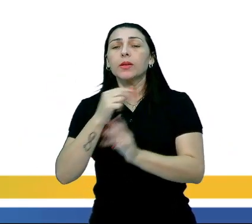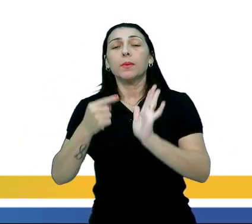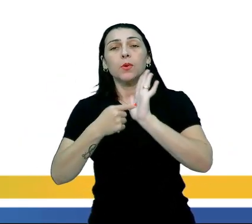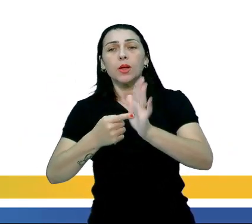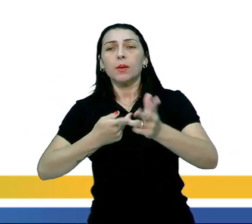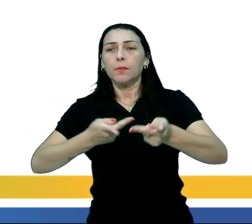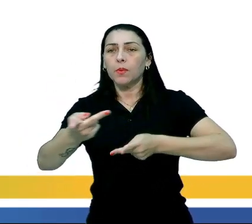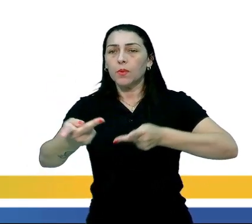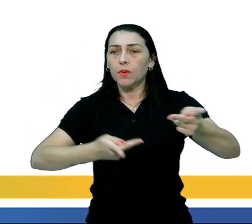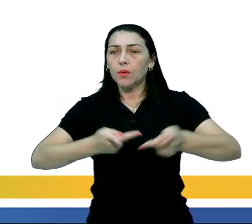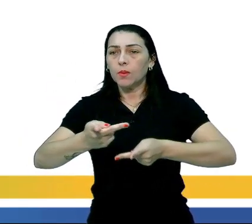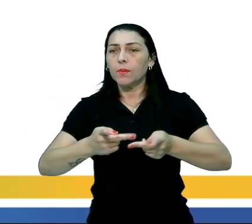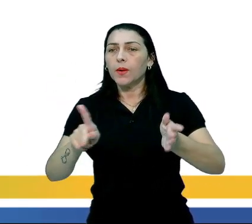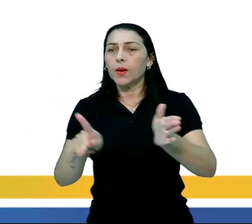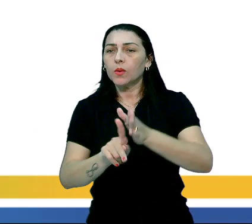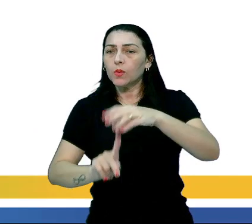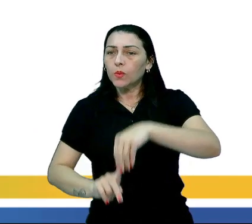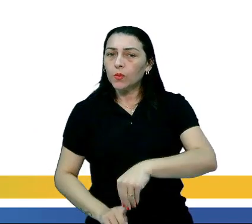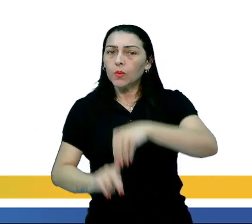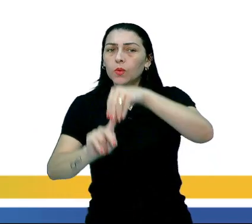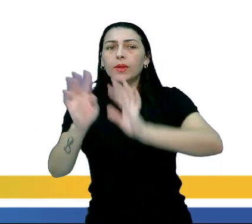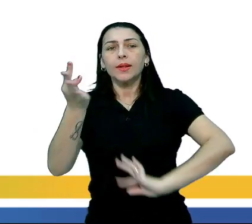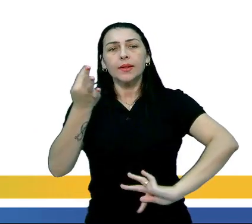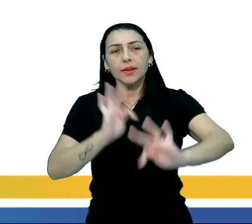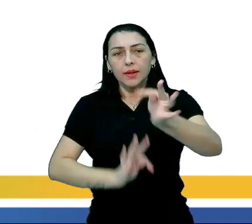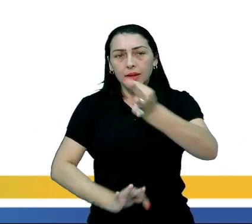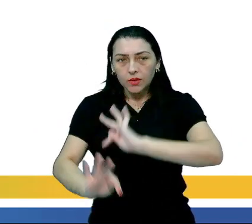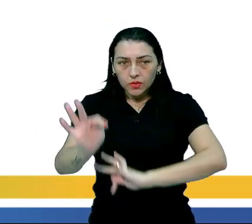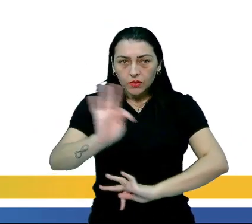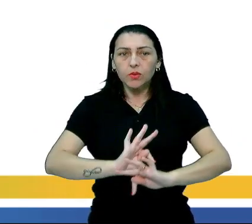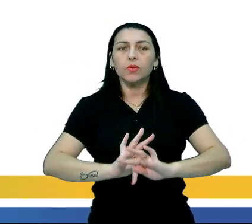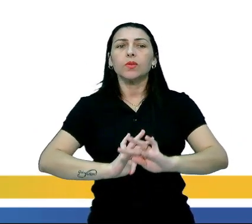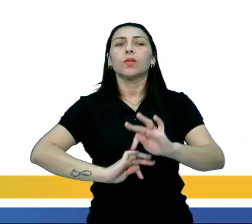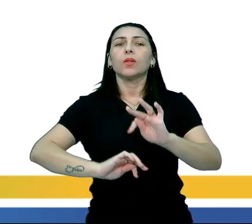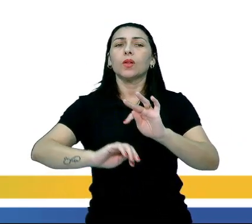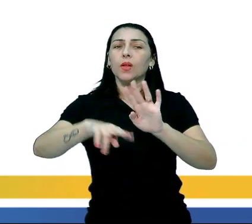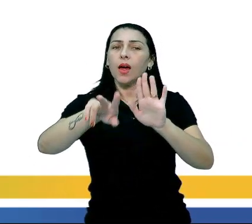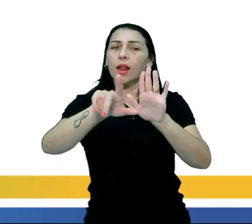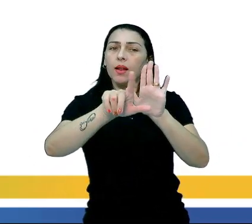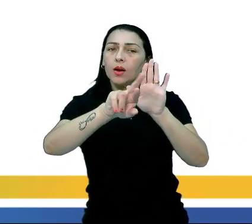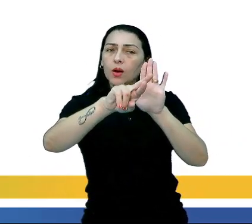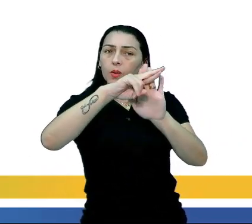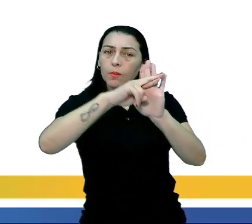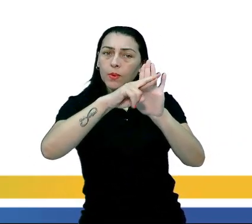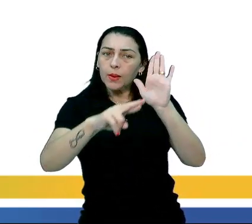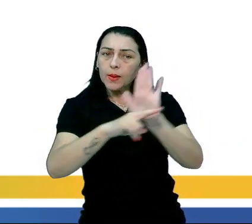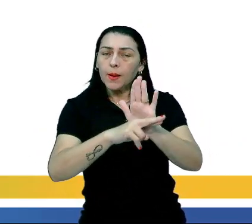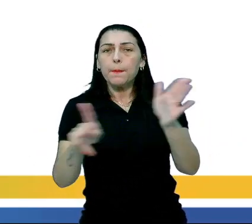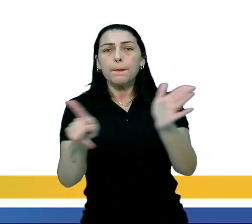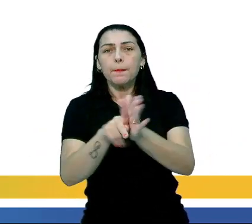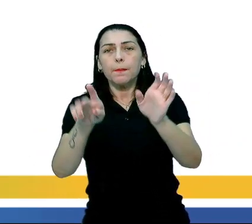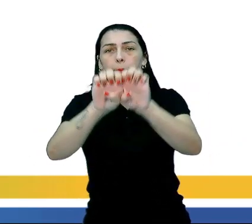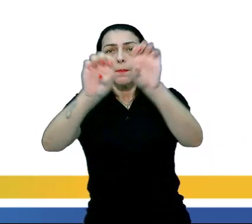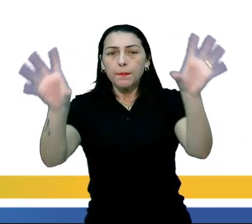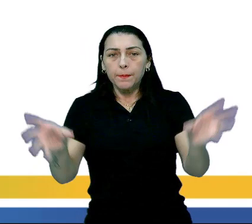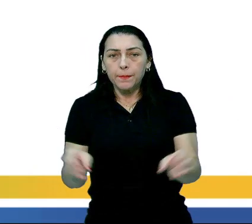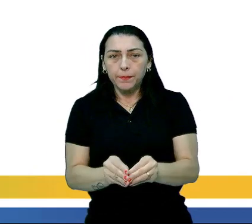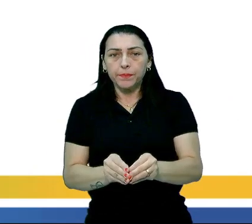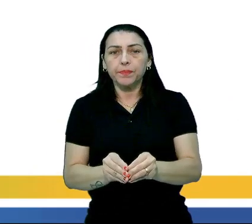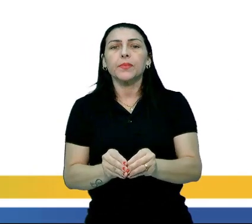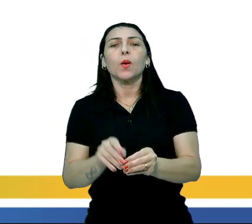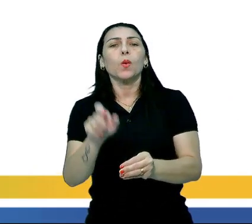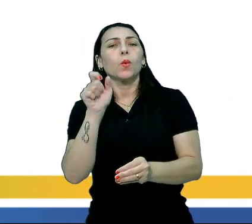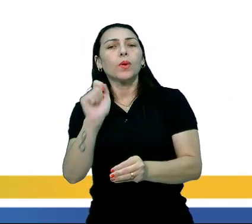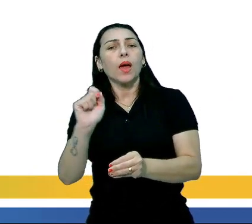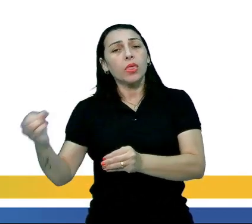guiada por um planejamento centralizado da tecnologia normatizada pela ecologia. A